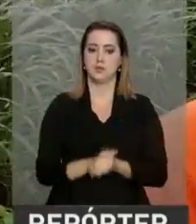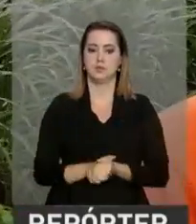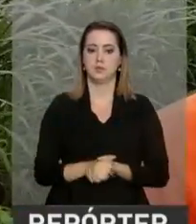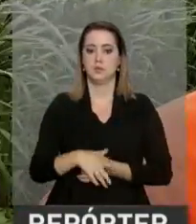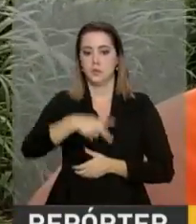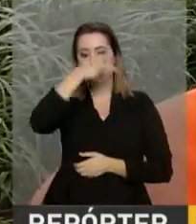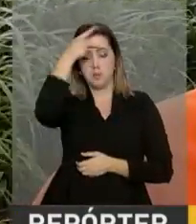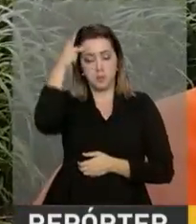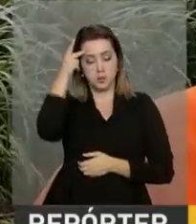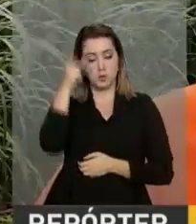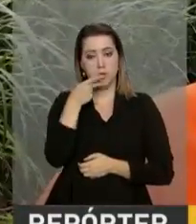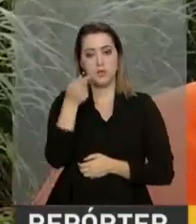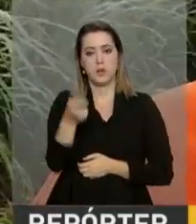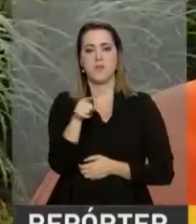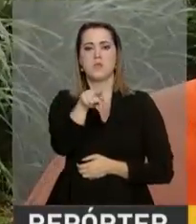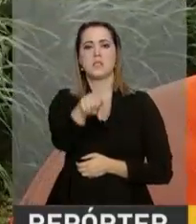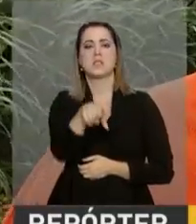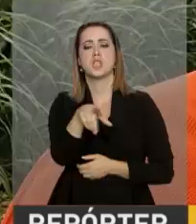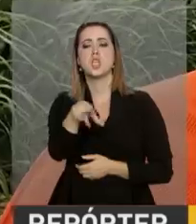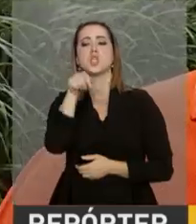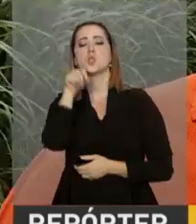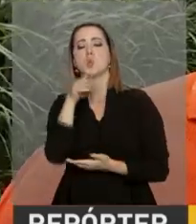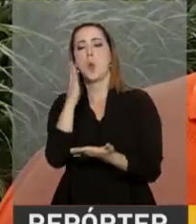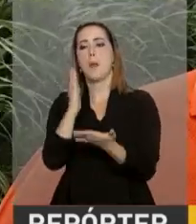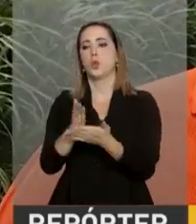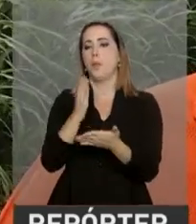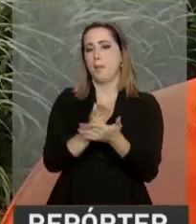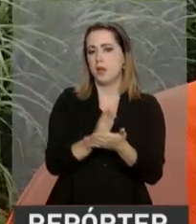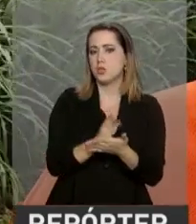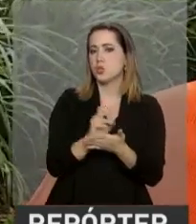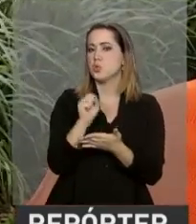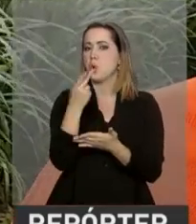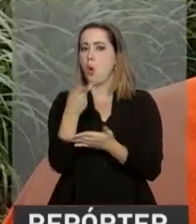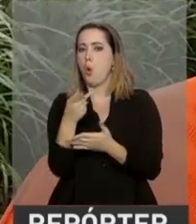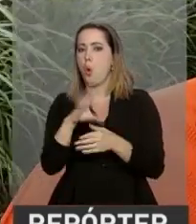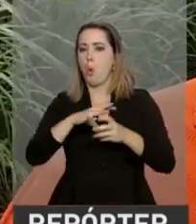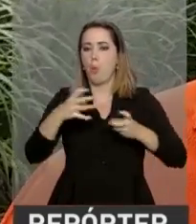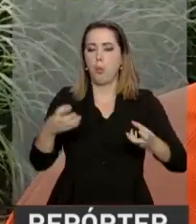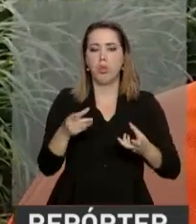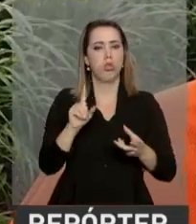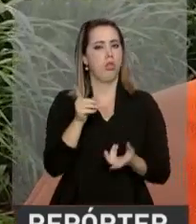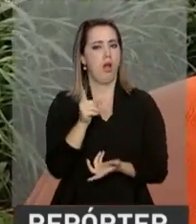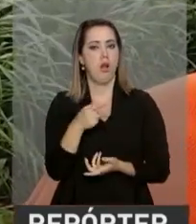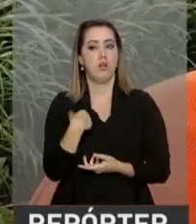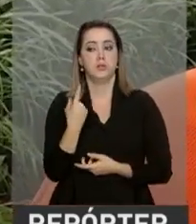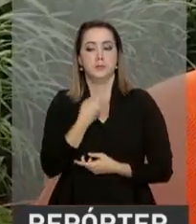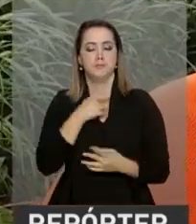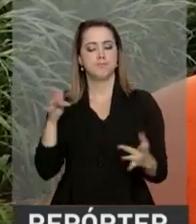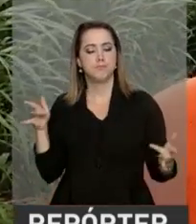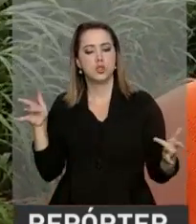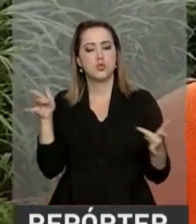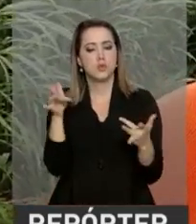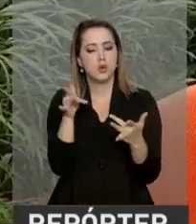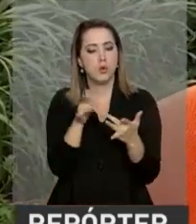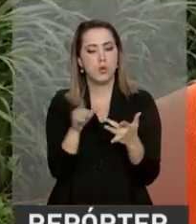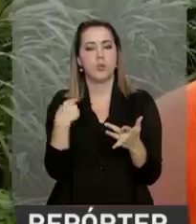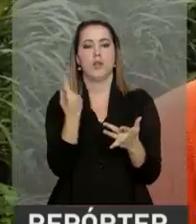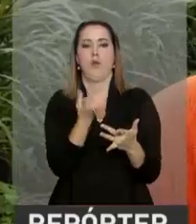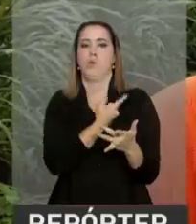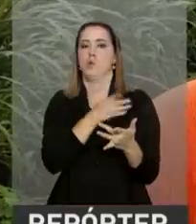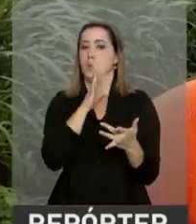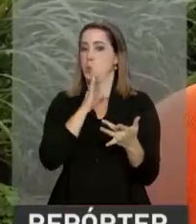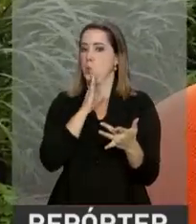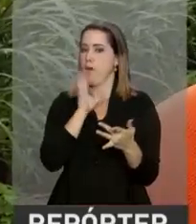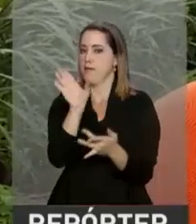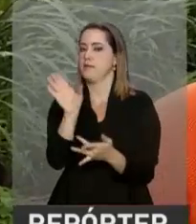falar: Edson, você planta tomate ou planta pimentão, que é melhor. Não, nós vamos ter que adequar o conhecimento científico que nós trazemos,